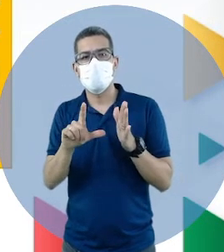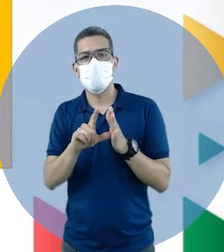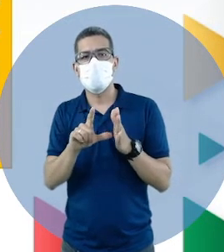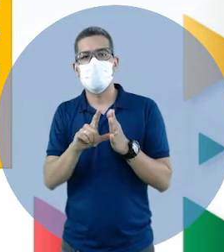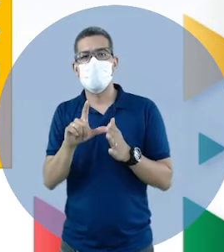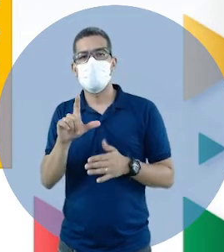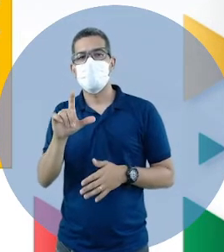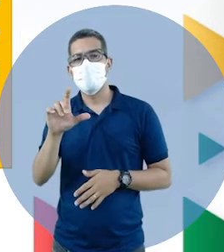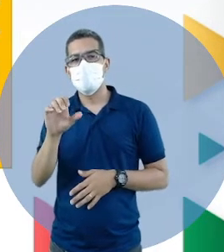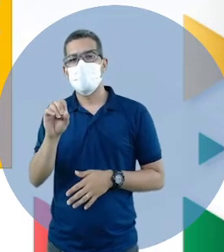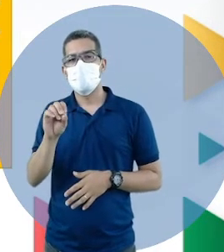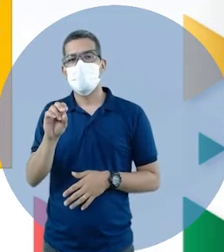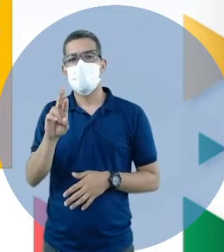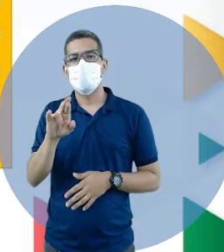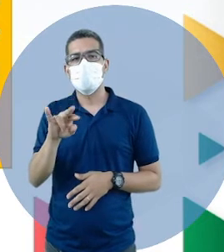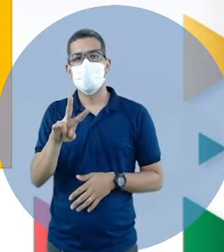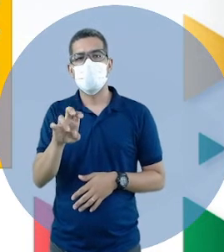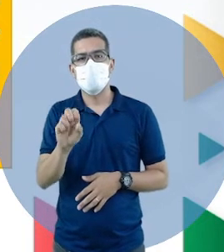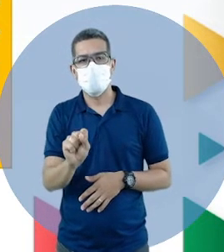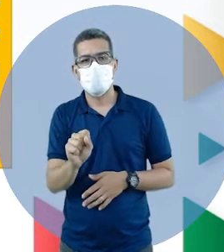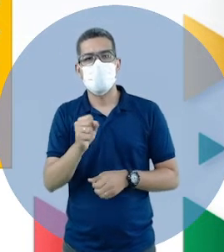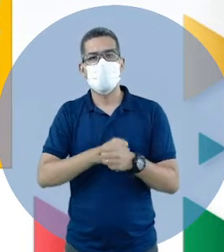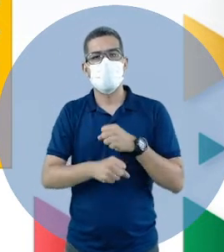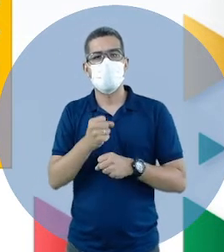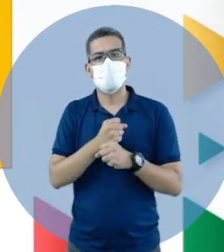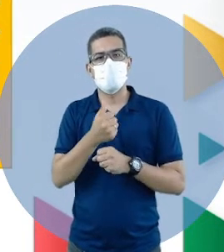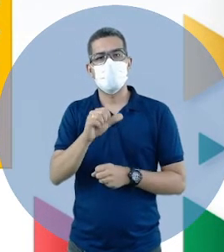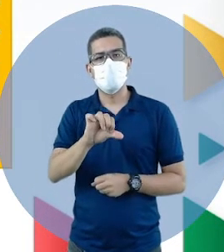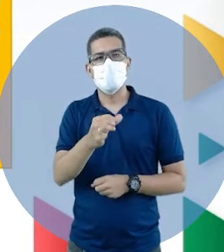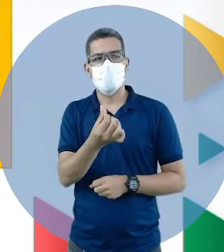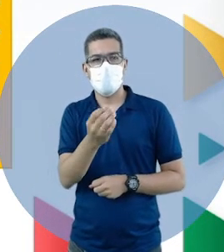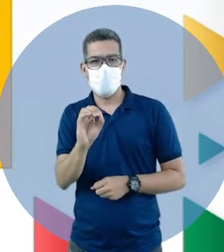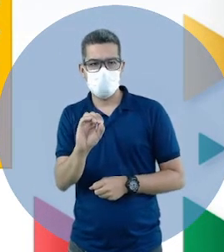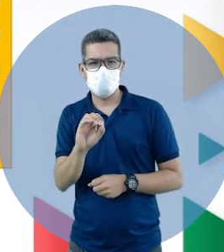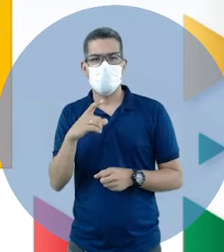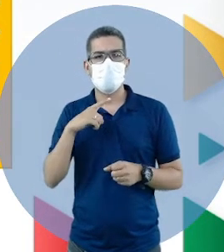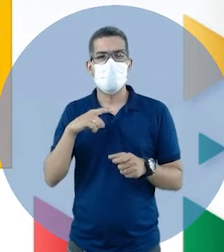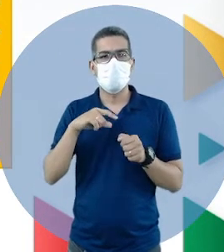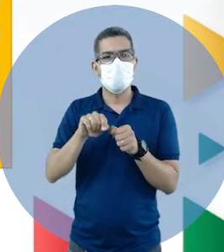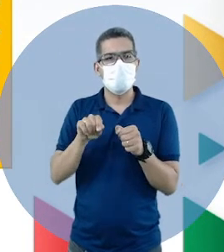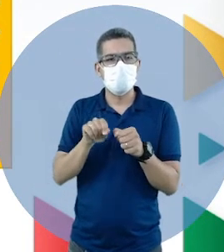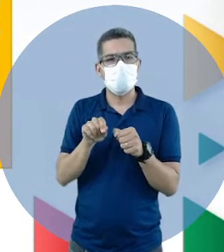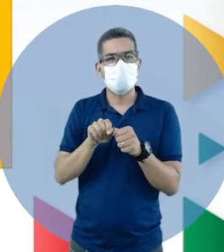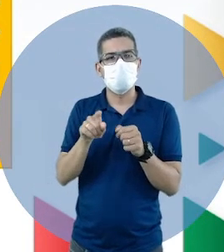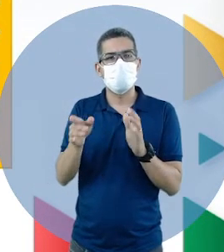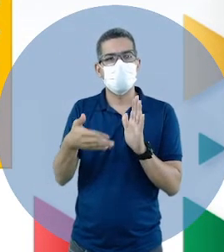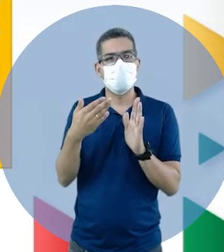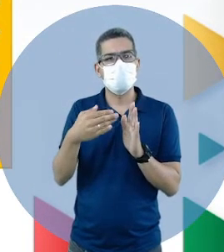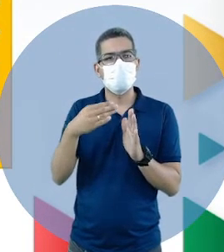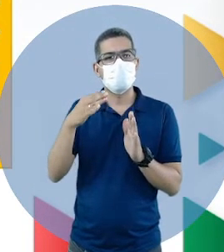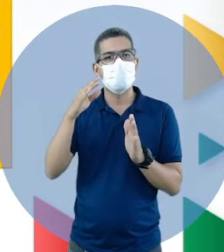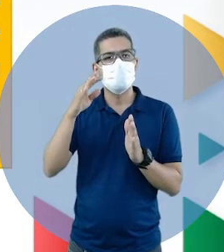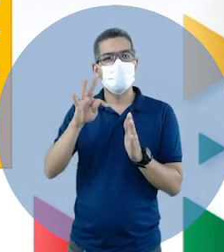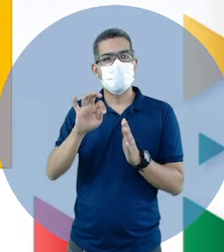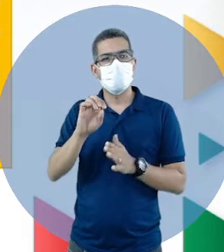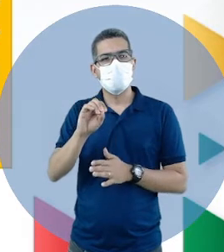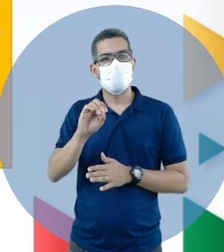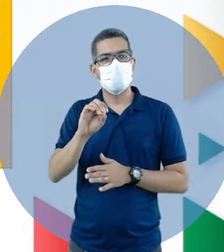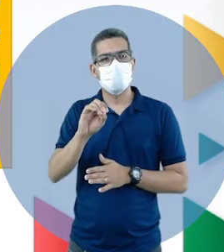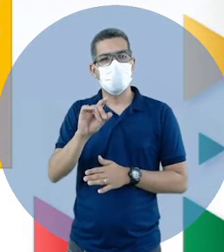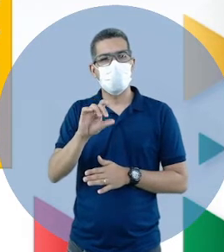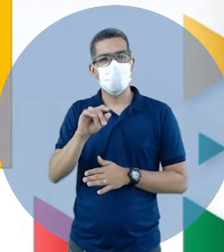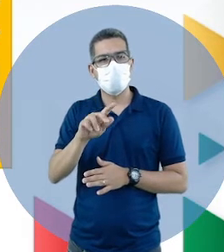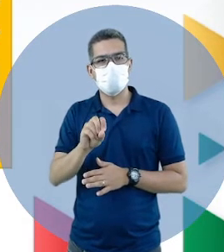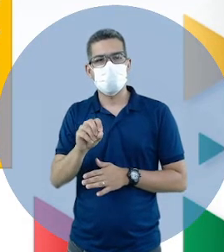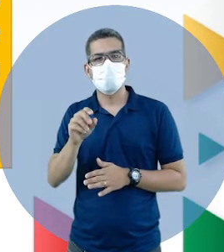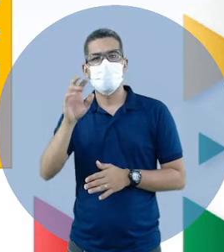60. Os seus escritos éticos e teológicos incluem o amor frutuoso, responsável. Então